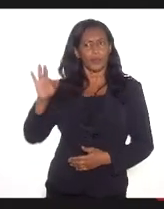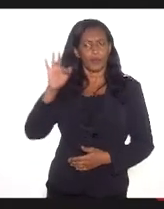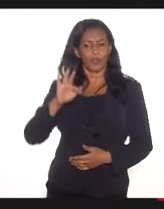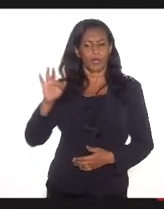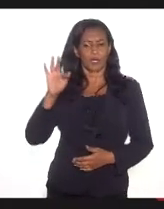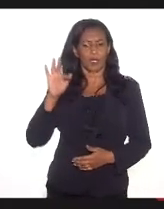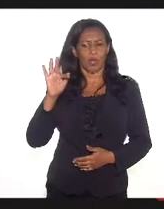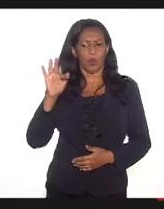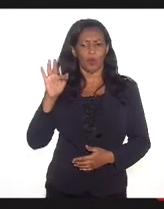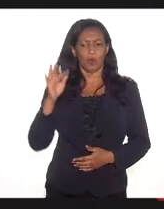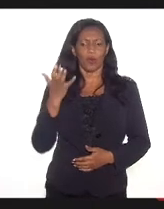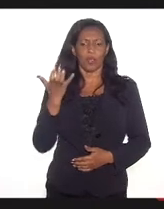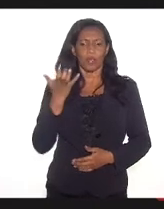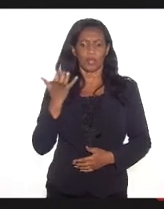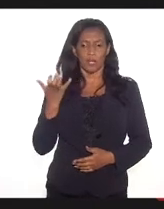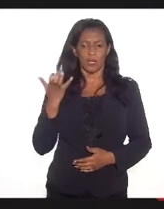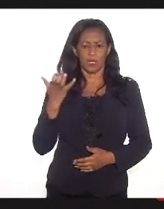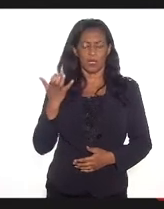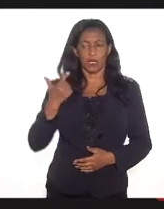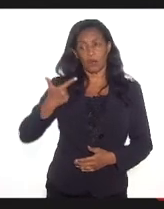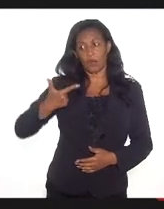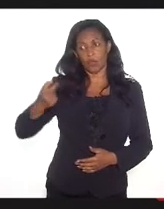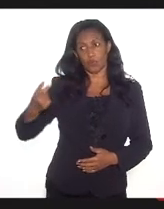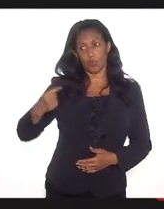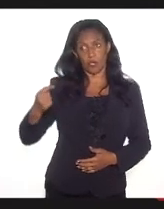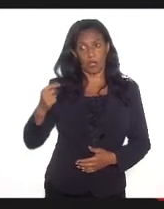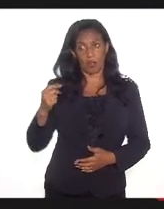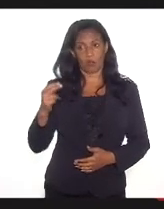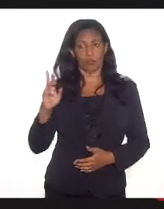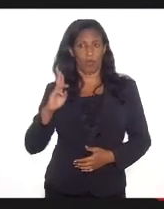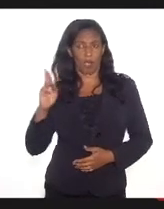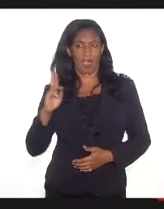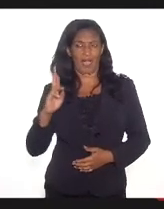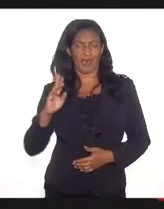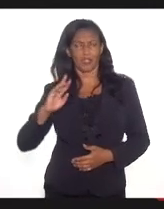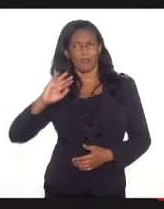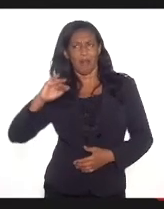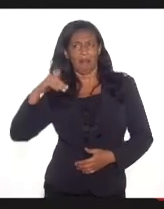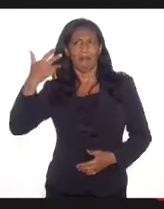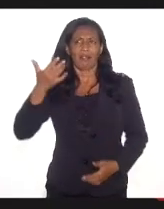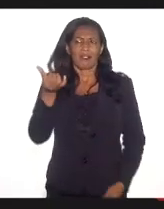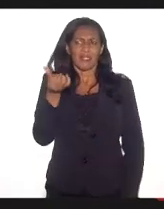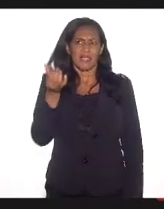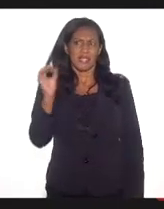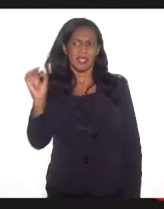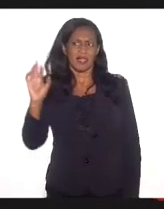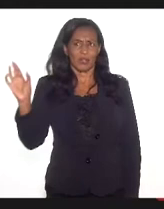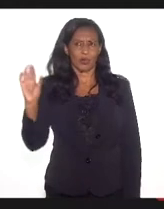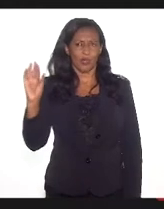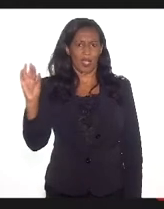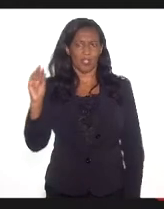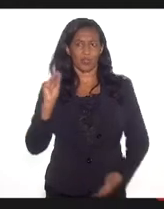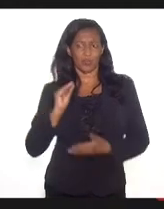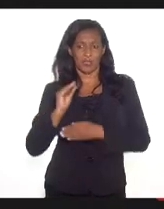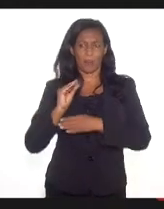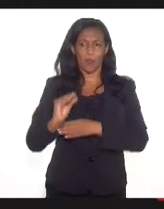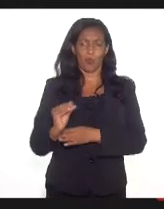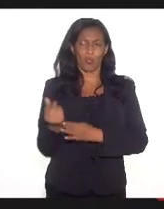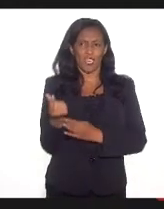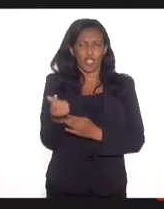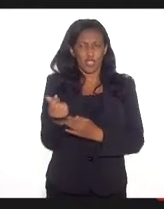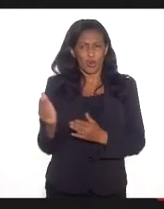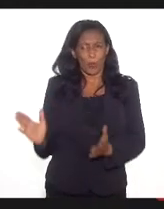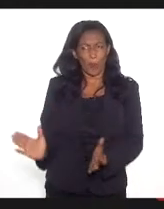Paulo Guedes queria que fosse após 200 reais acabou sendo 600 você colocar dinheiro na mão do pobre além de